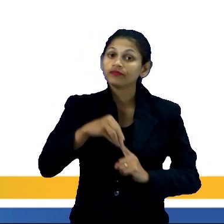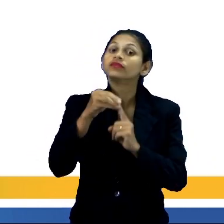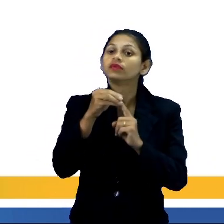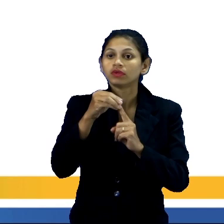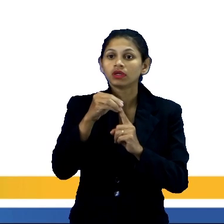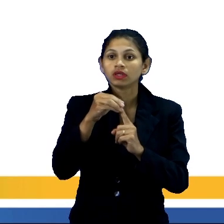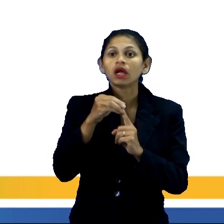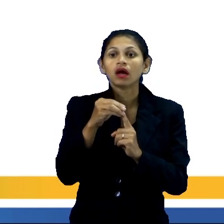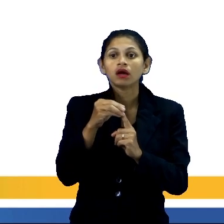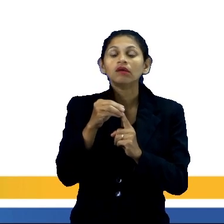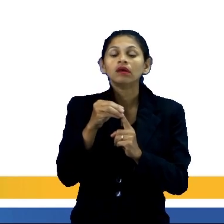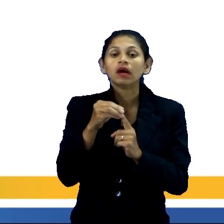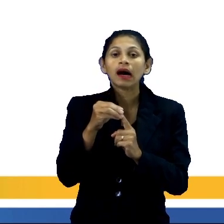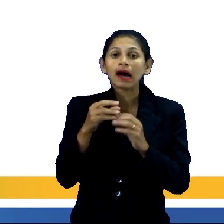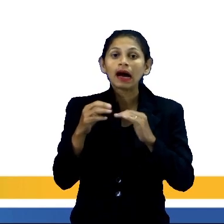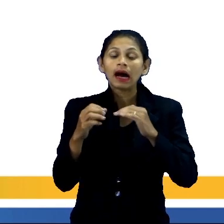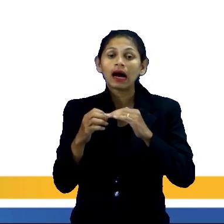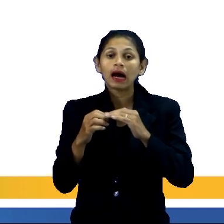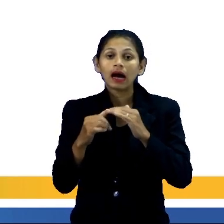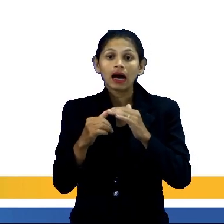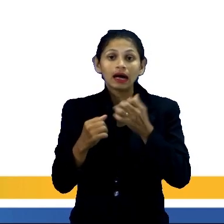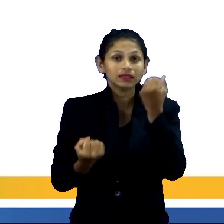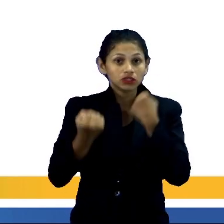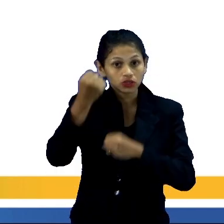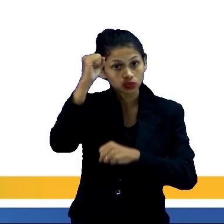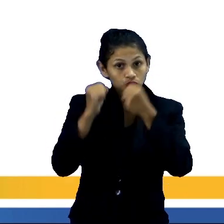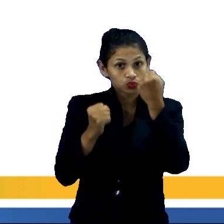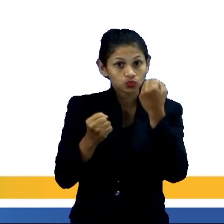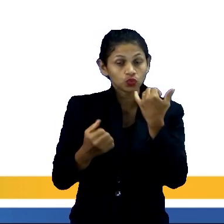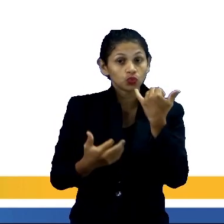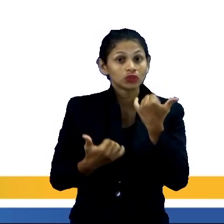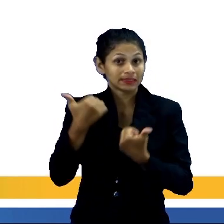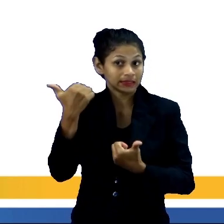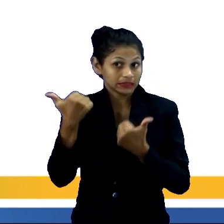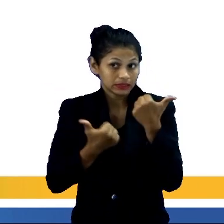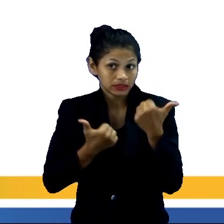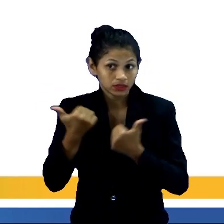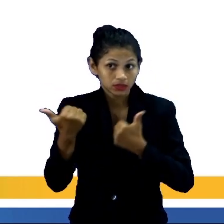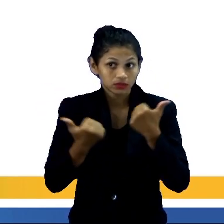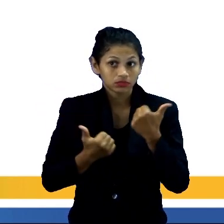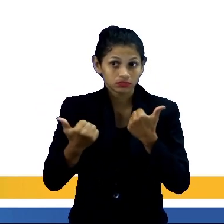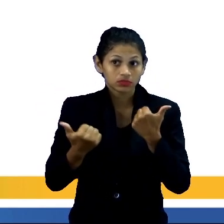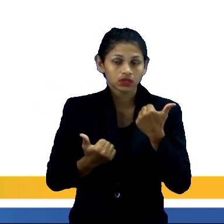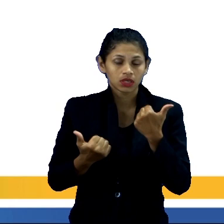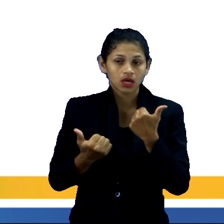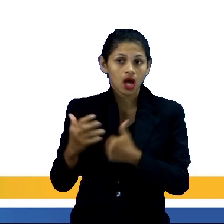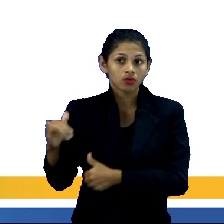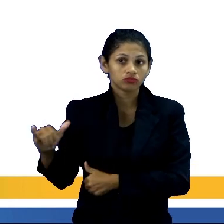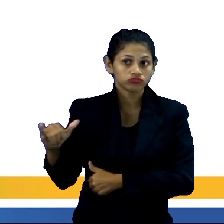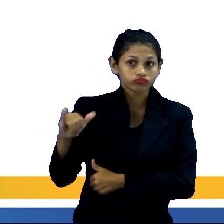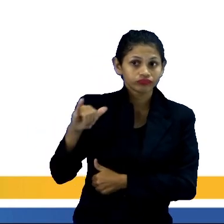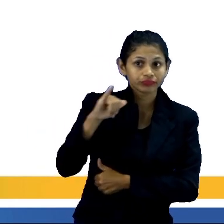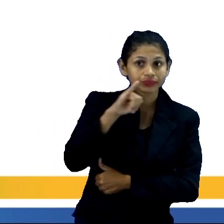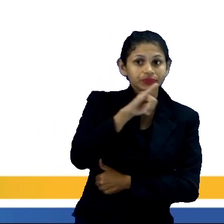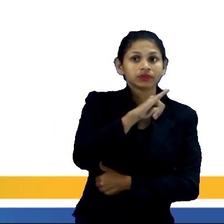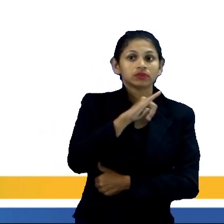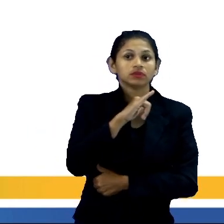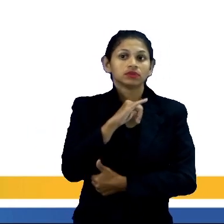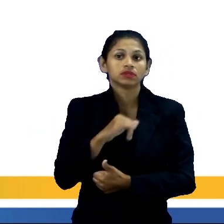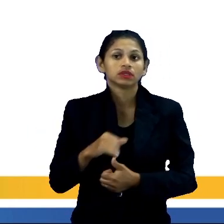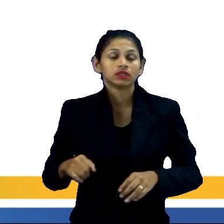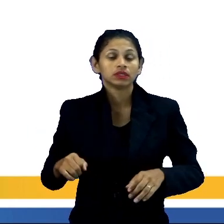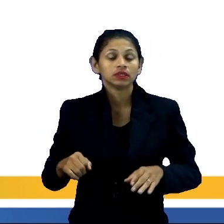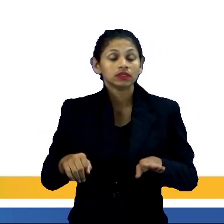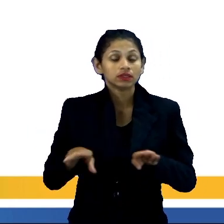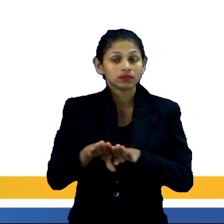automobilística, né, que é a indústria de carros, em detrimento do transporte ferroviário e fabricação também de autopeças.